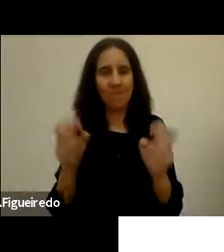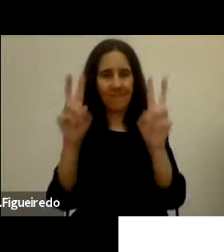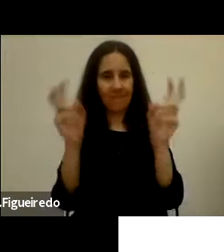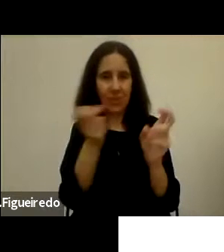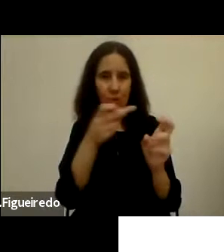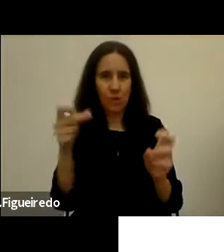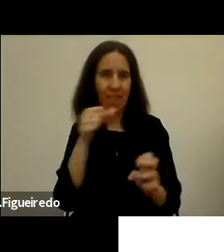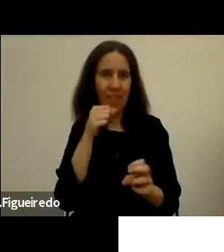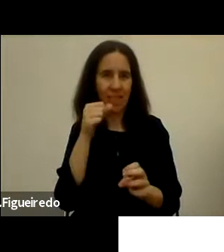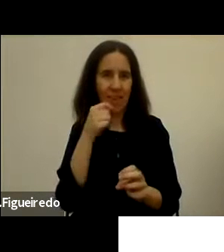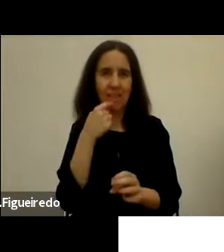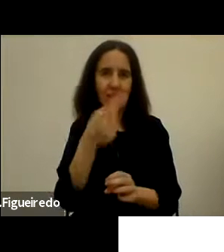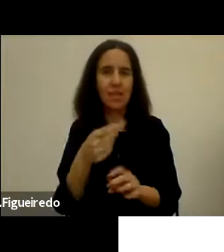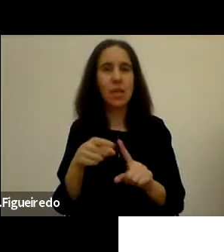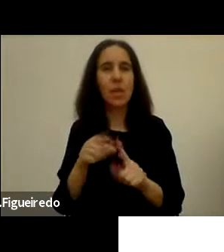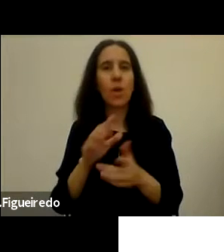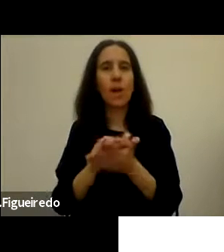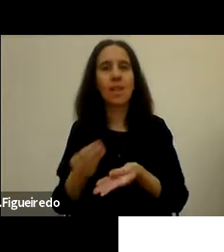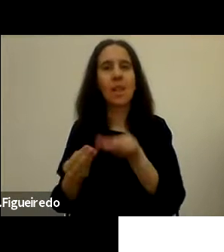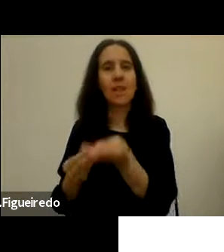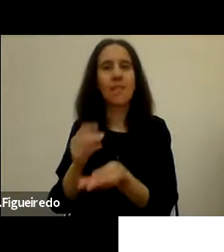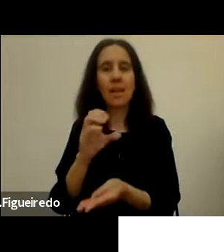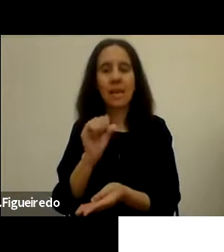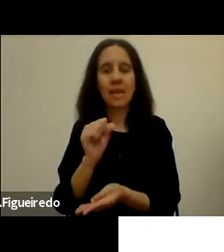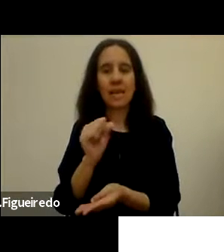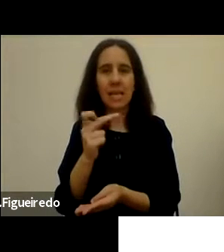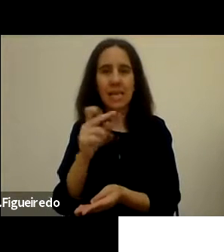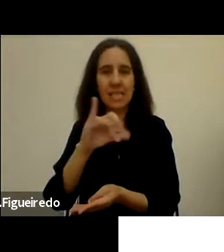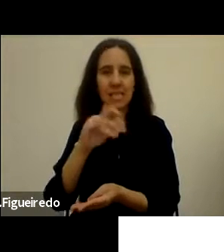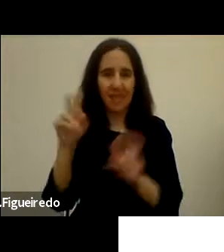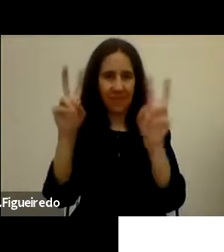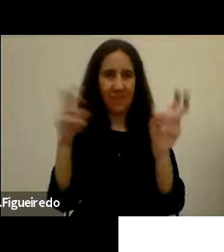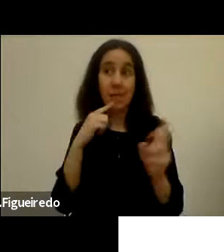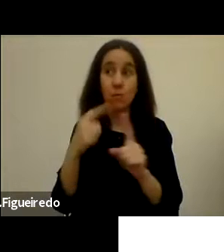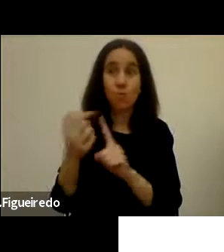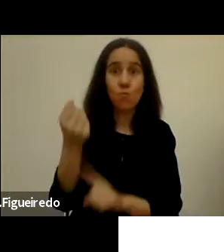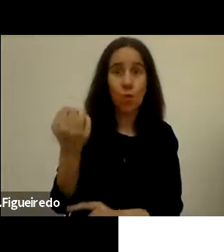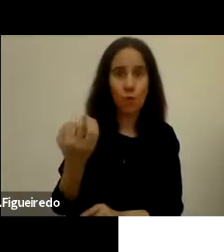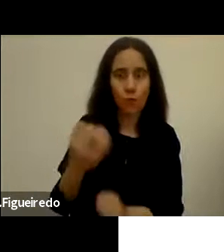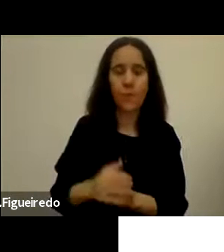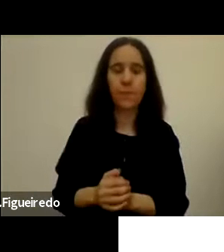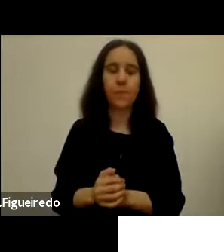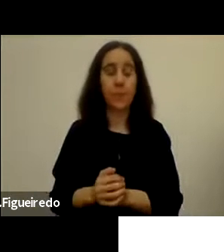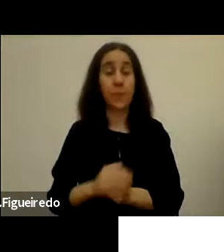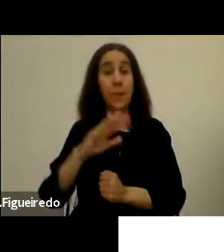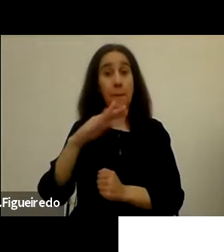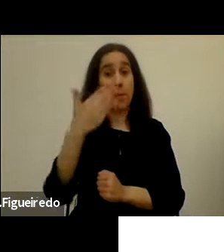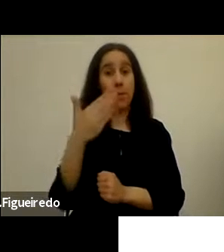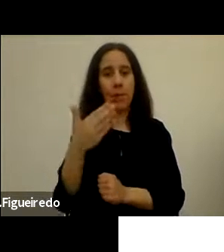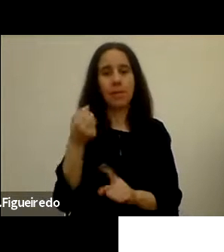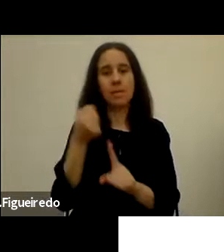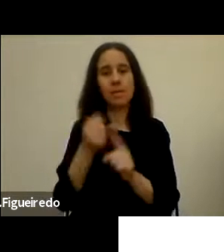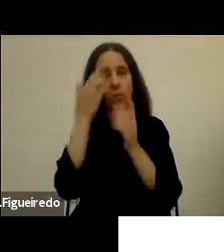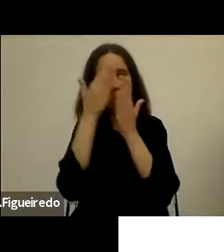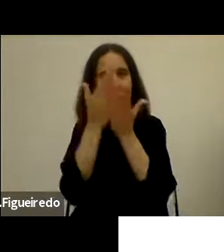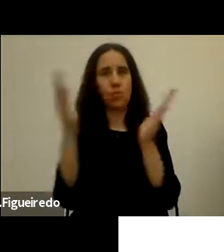que muitas vezes utilizamos de levar a carta à Garcia. A primeira é a abertura ao desafio e a